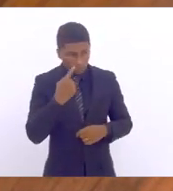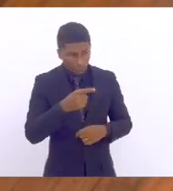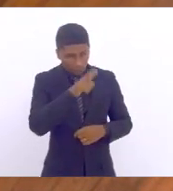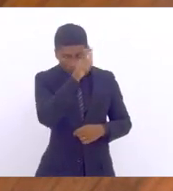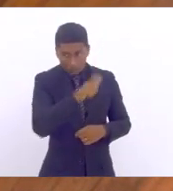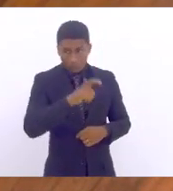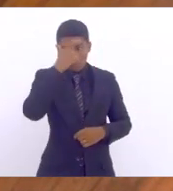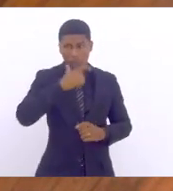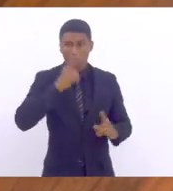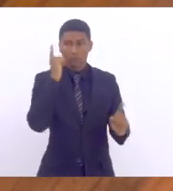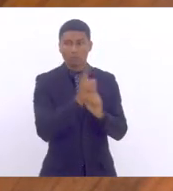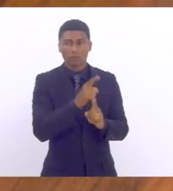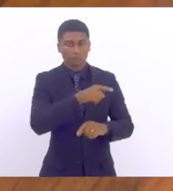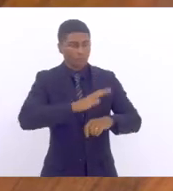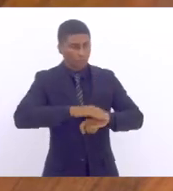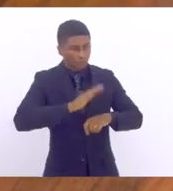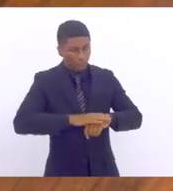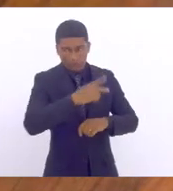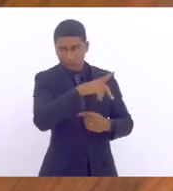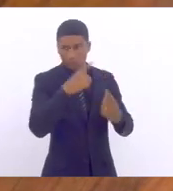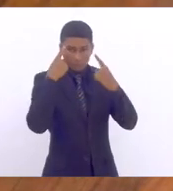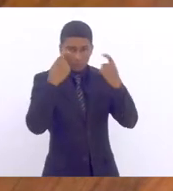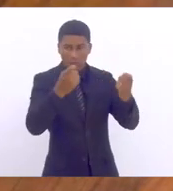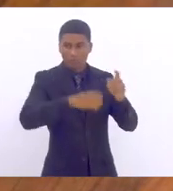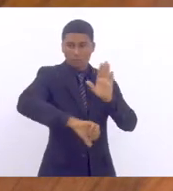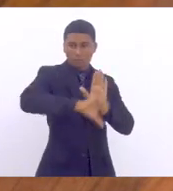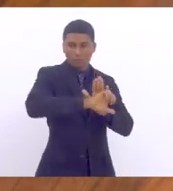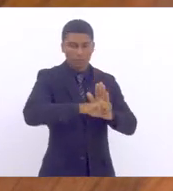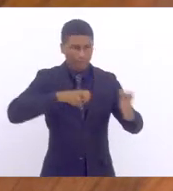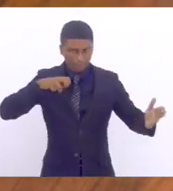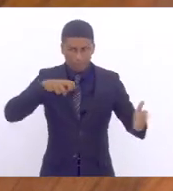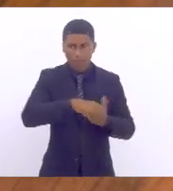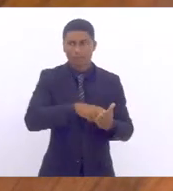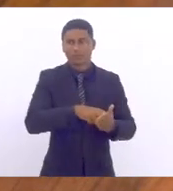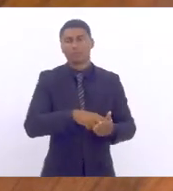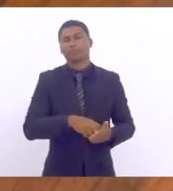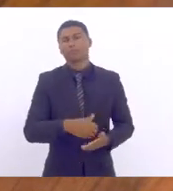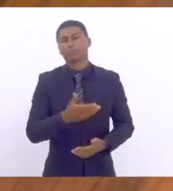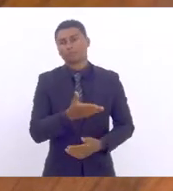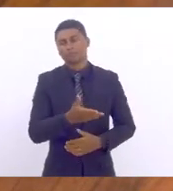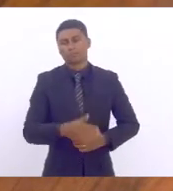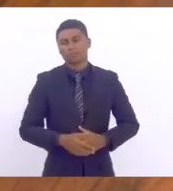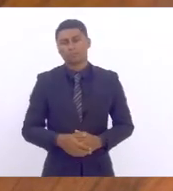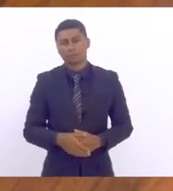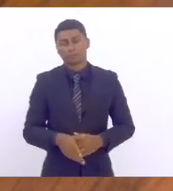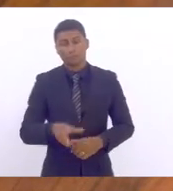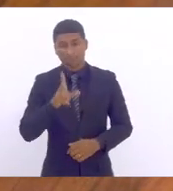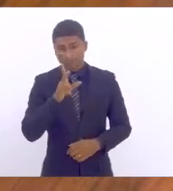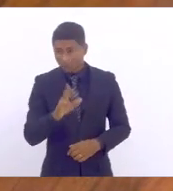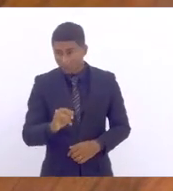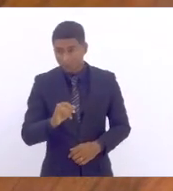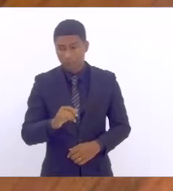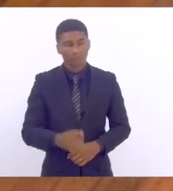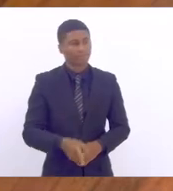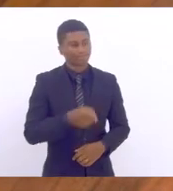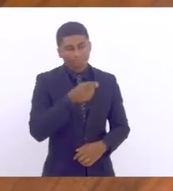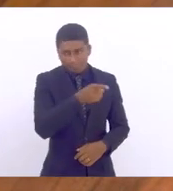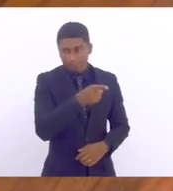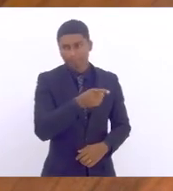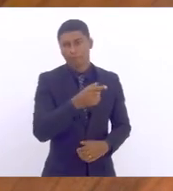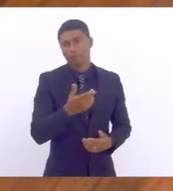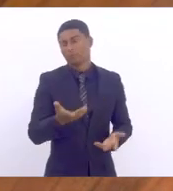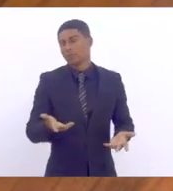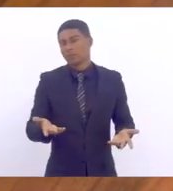real agressor que será punido e responderá. Mas, se ela não corresponder a